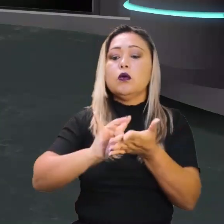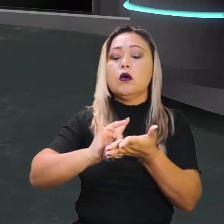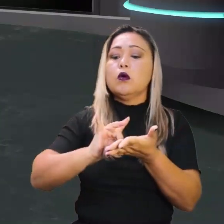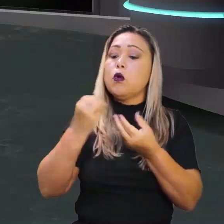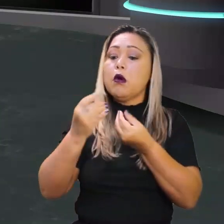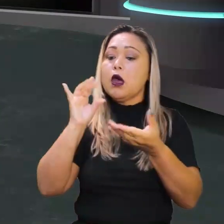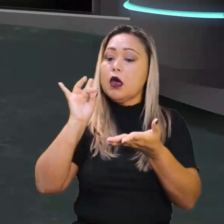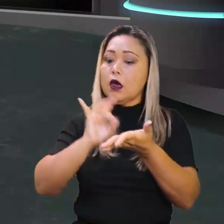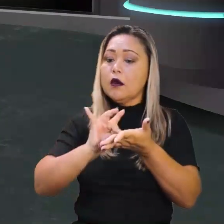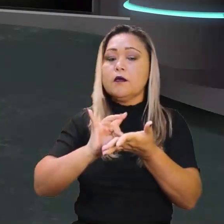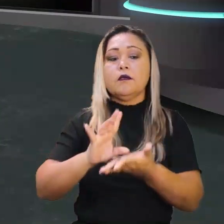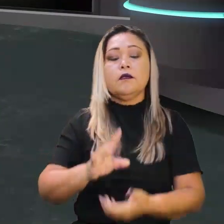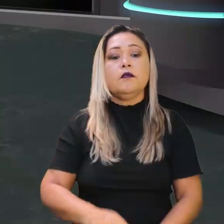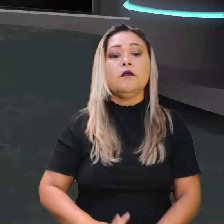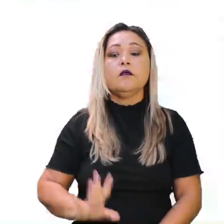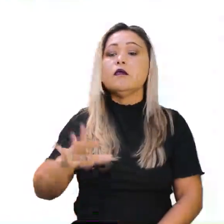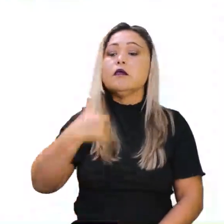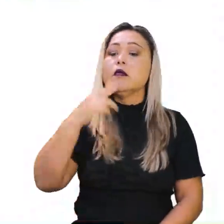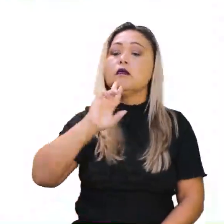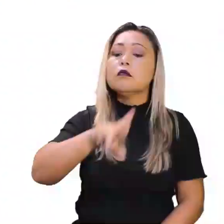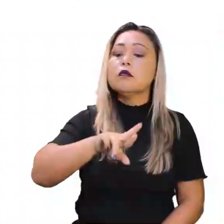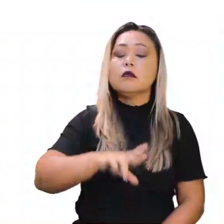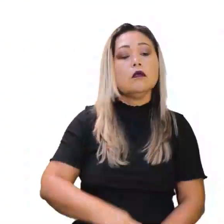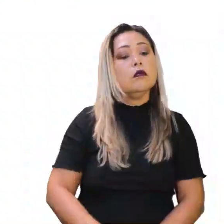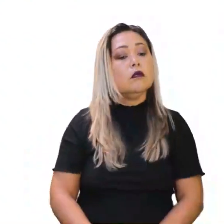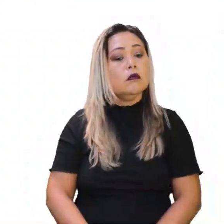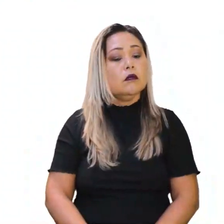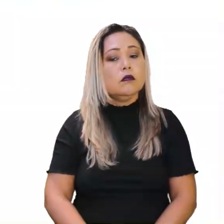como ela é. Então, vamos ver qual é a resposta?